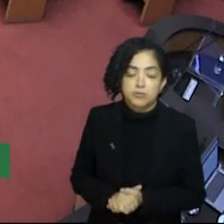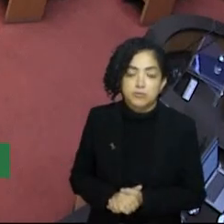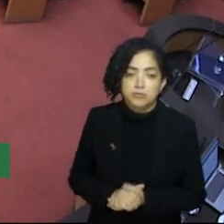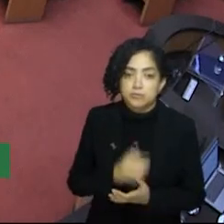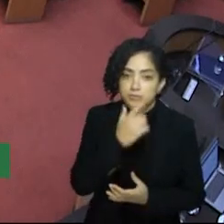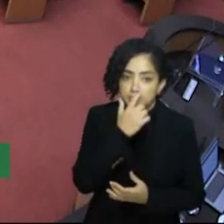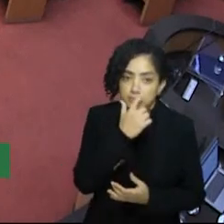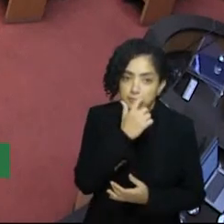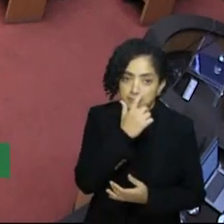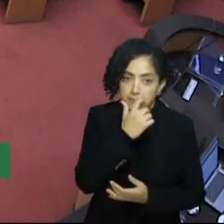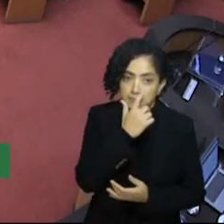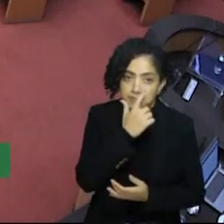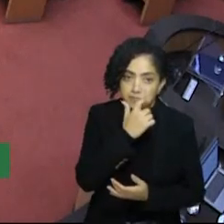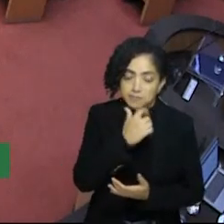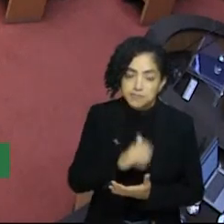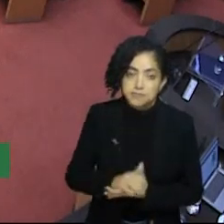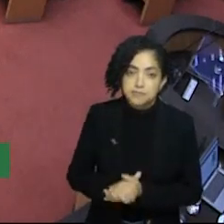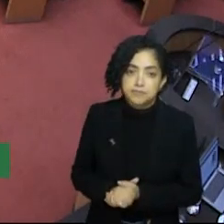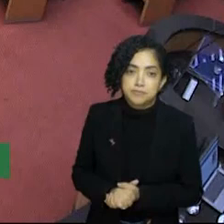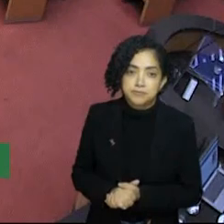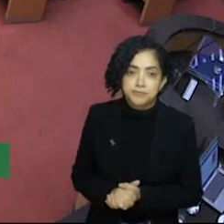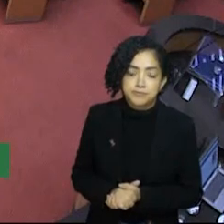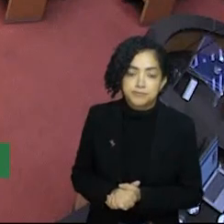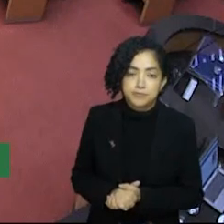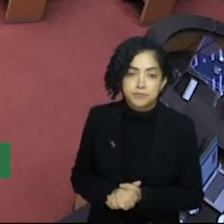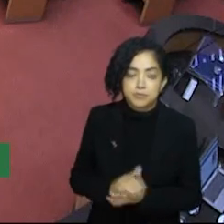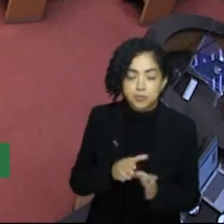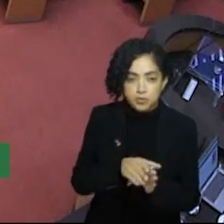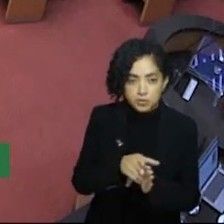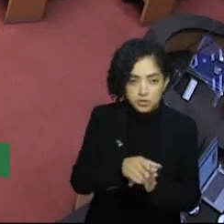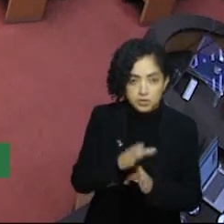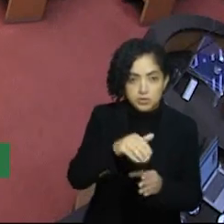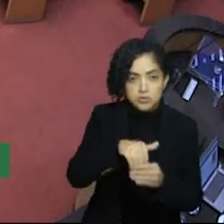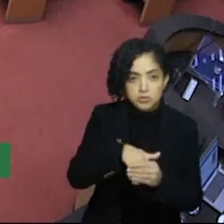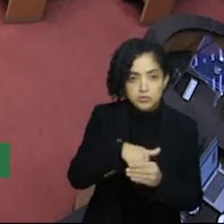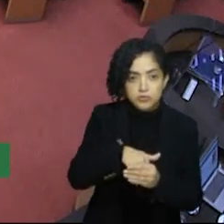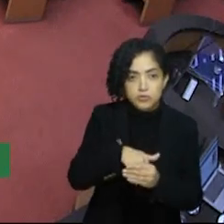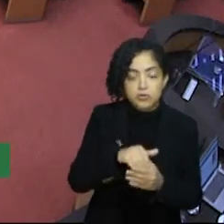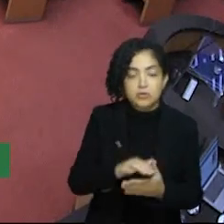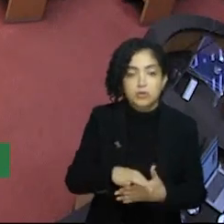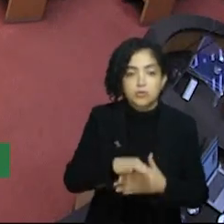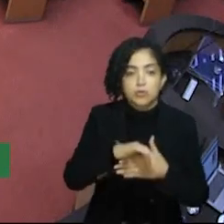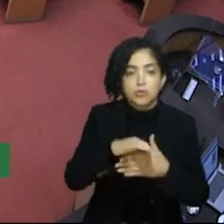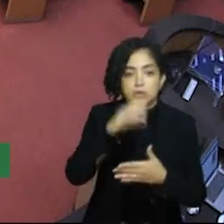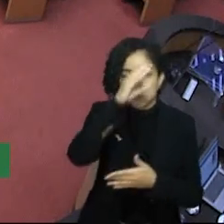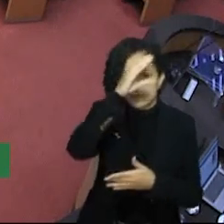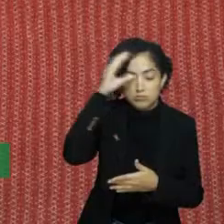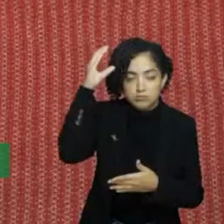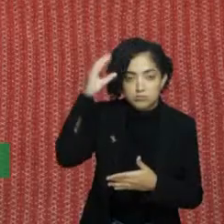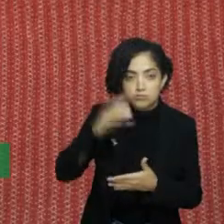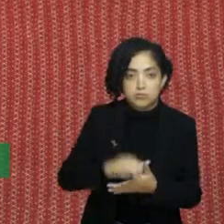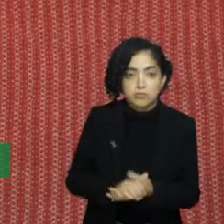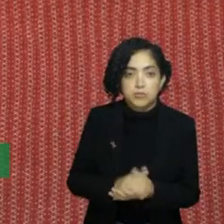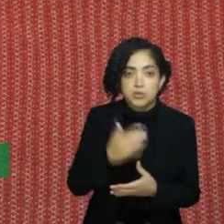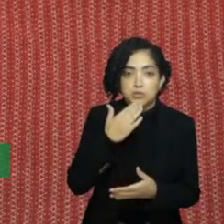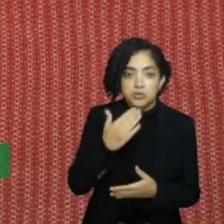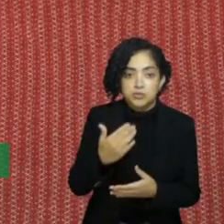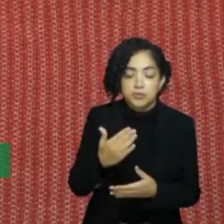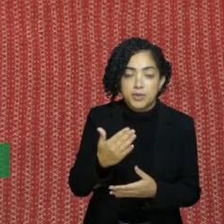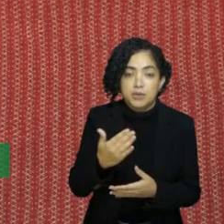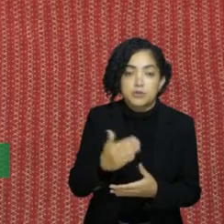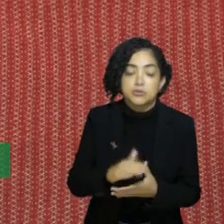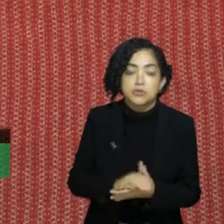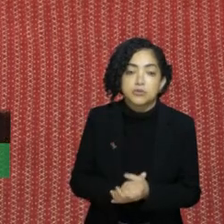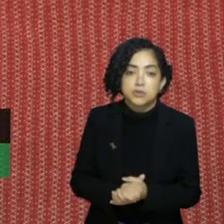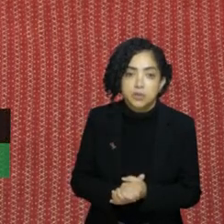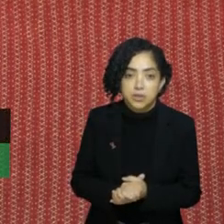voto. Orientação de voto, senhor presidente. Orientação de voto com a palavra o líder do governo, deputado Carlos Humberto. Obrigado. A gente pede a base do governo